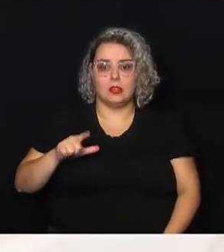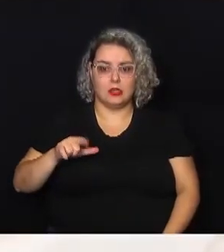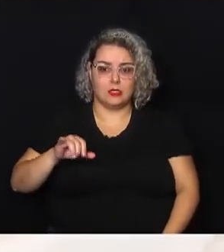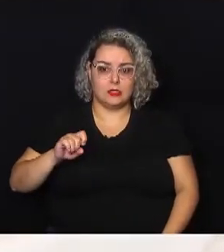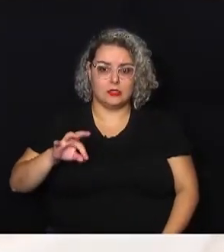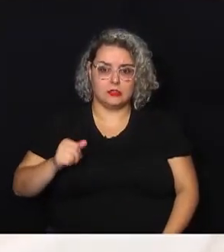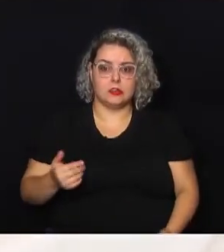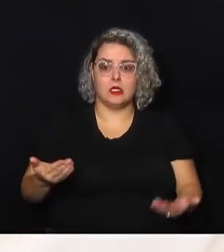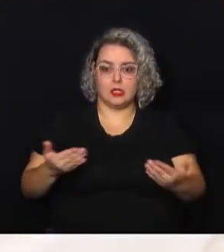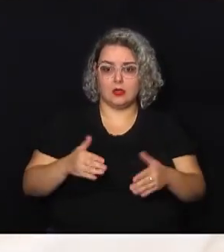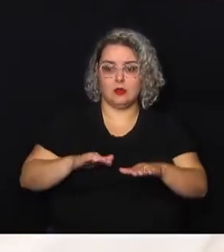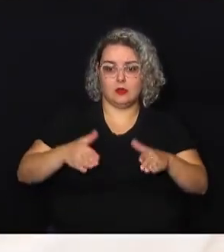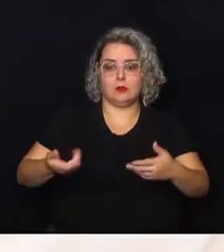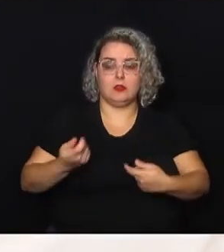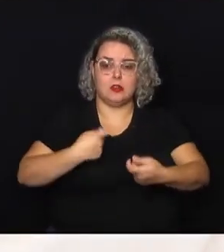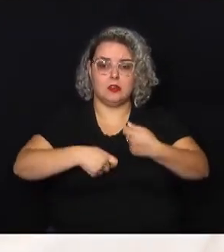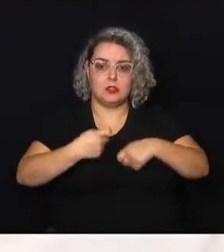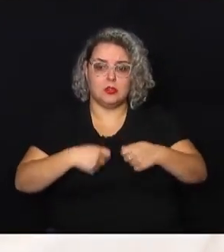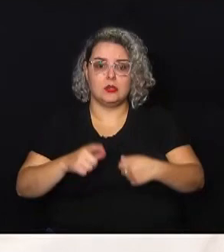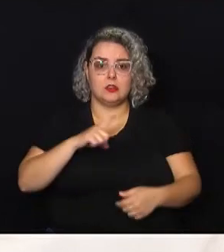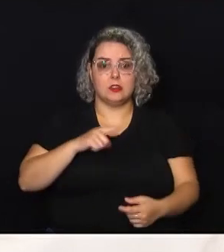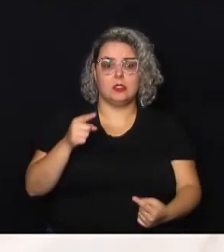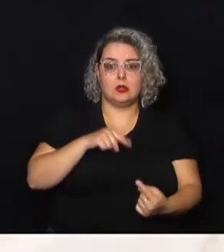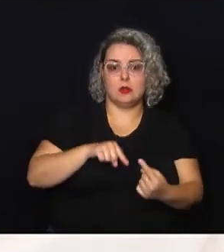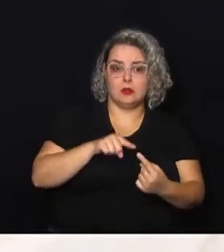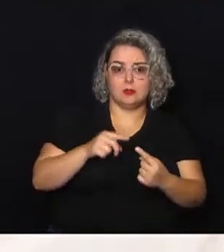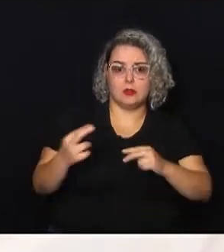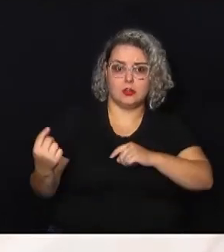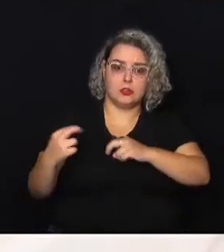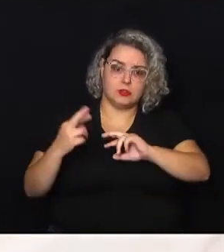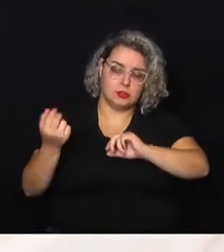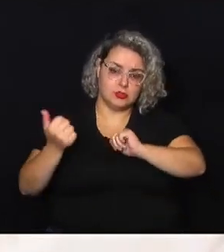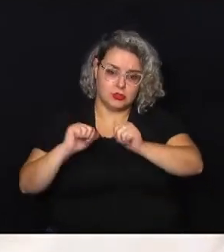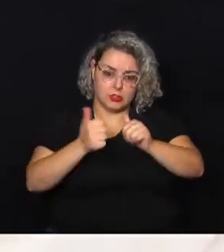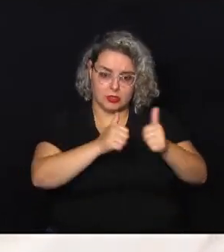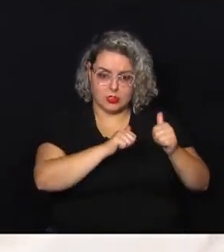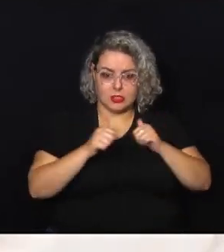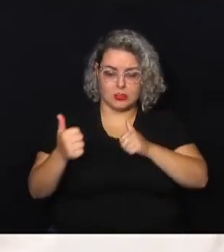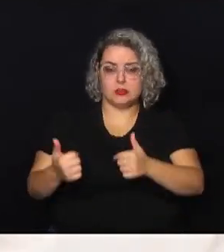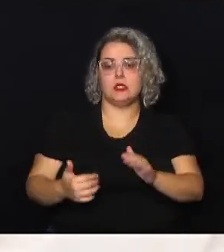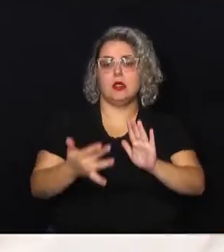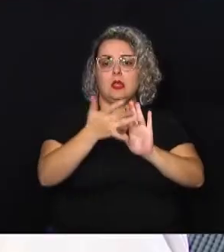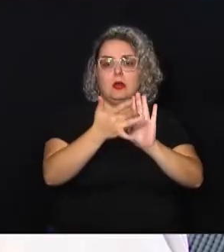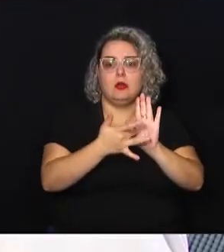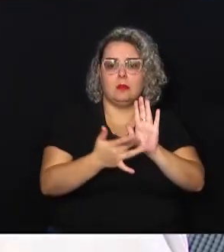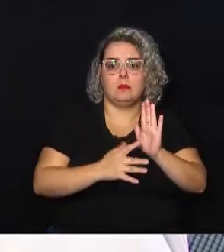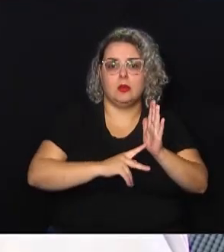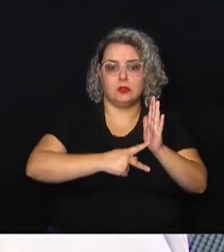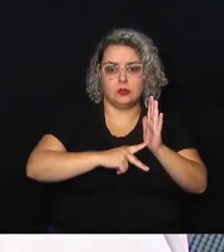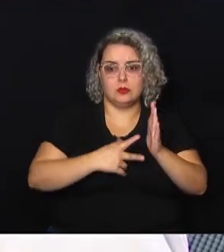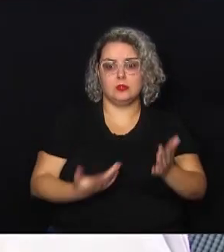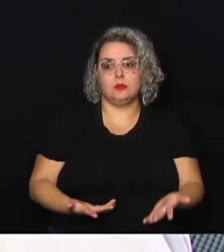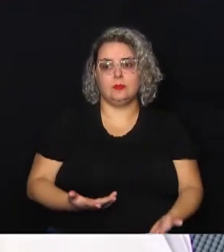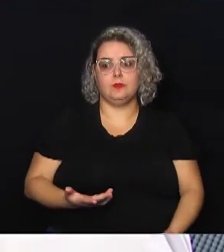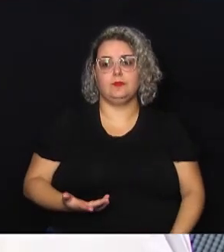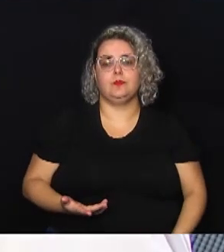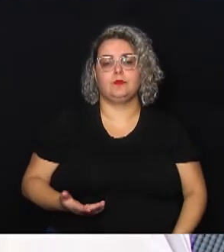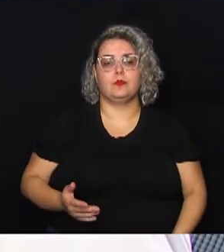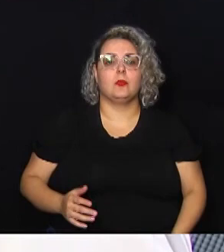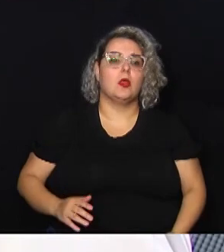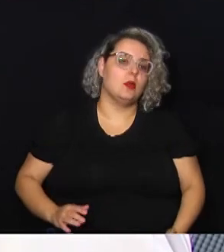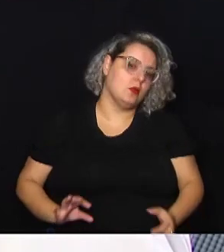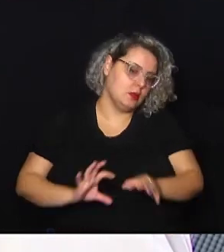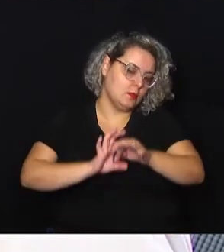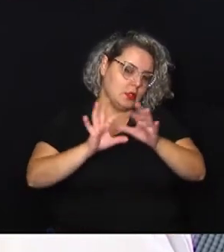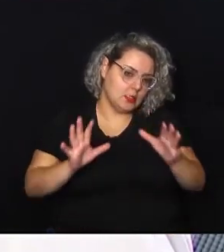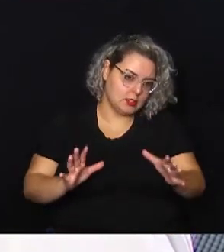a mesa de negociação terá o objetivo de analisar ponto a ponto a pauta do sindicato com a Val da procuradoria da